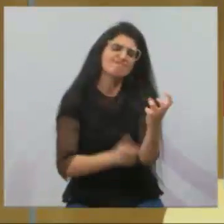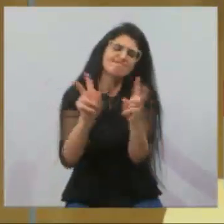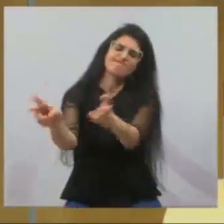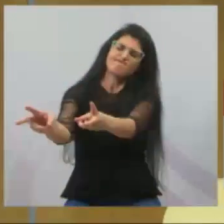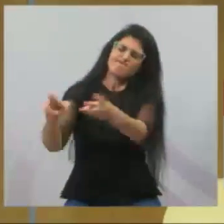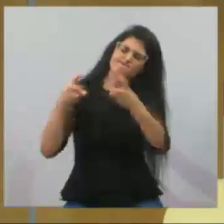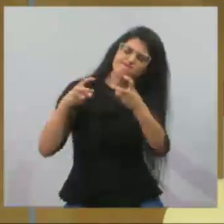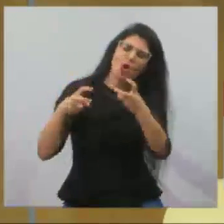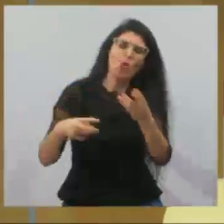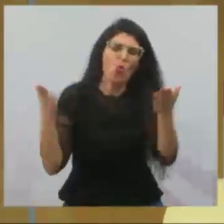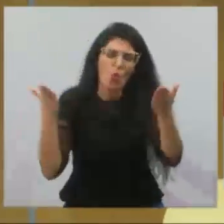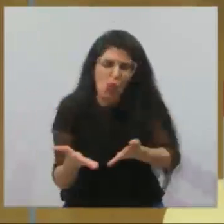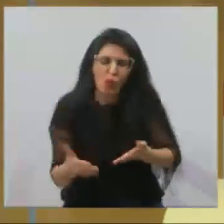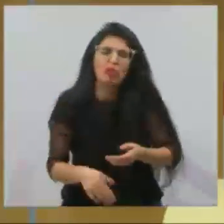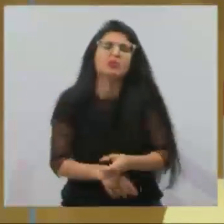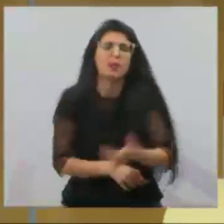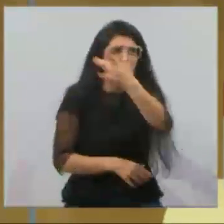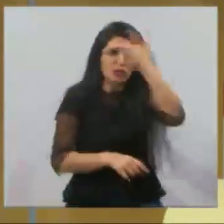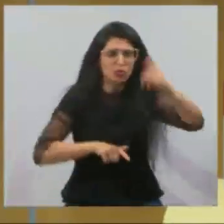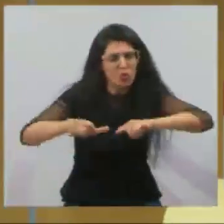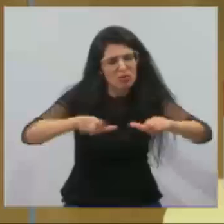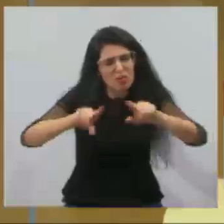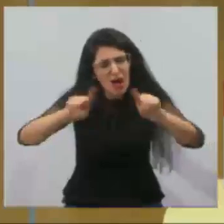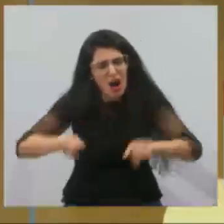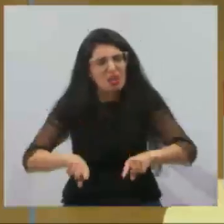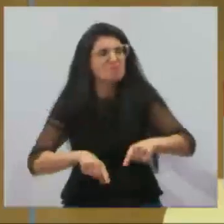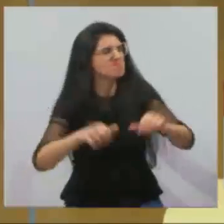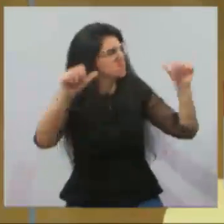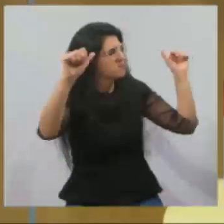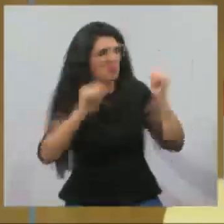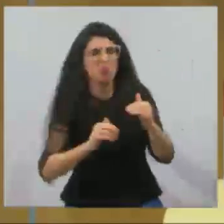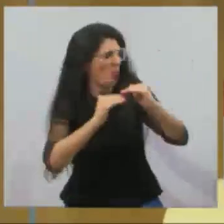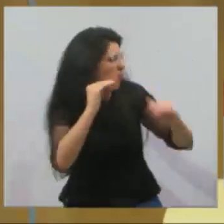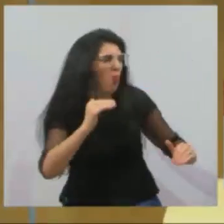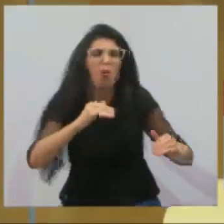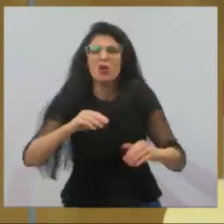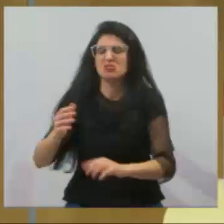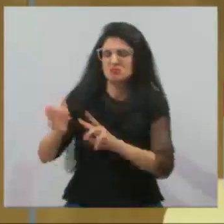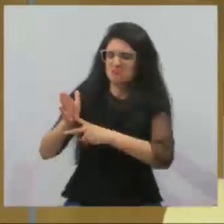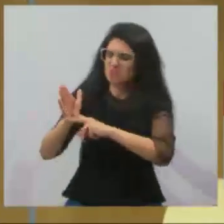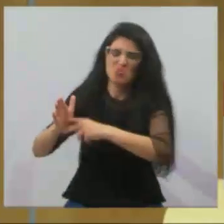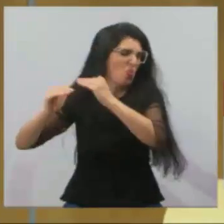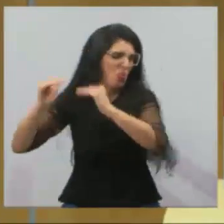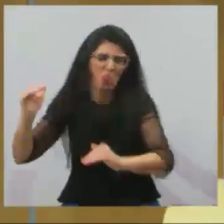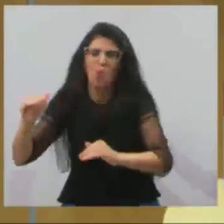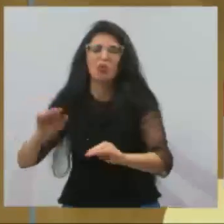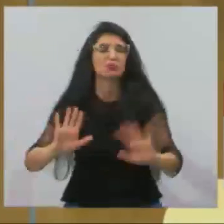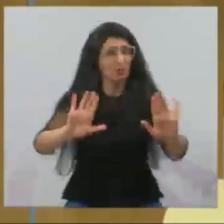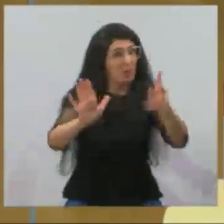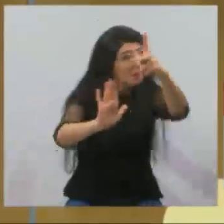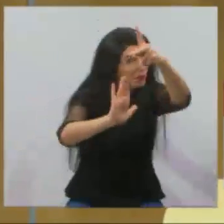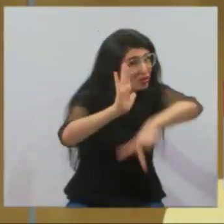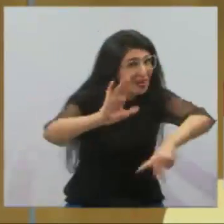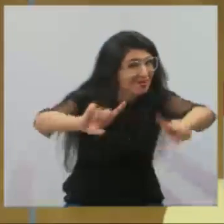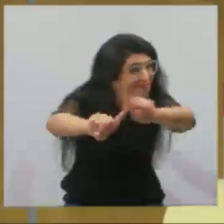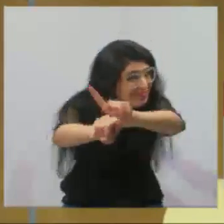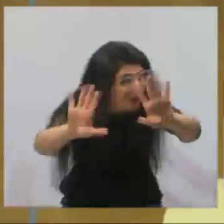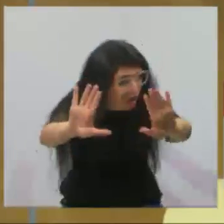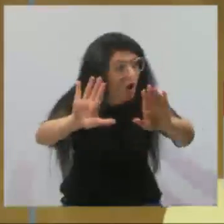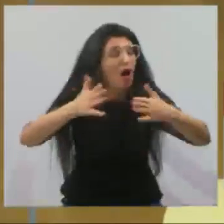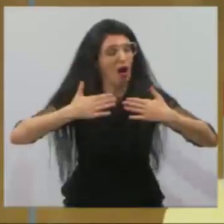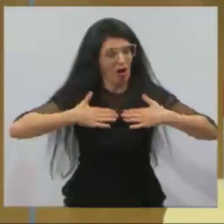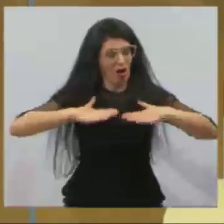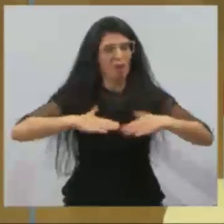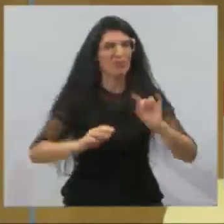o descontentamento de alguns servidores, até do sindicato, não é em relação ao projeto. Porque até vários membros do